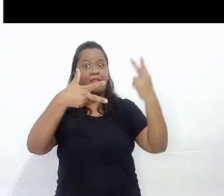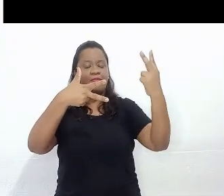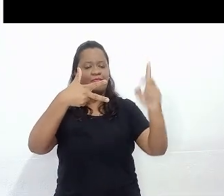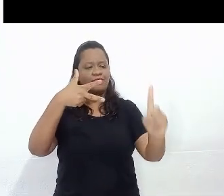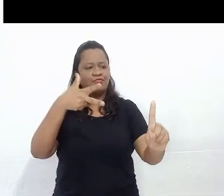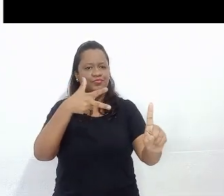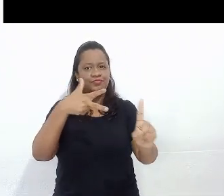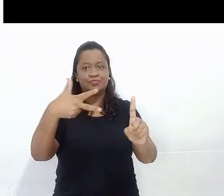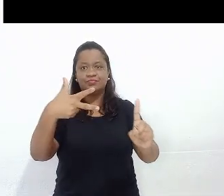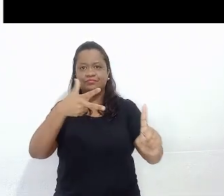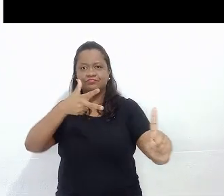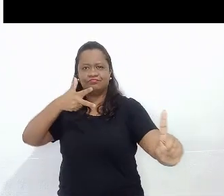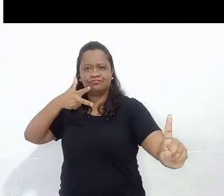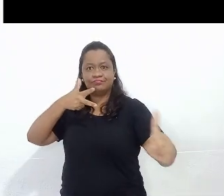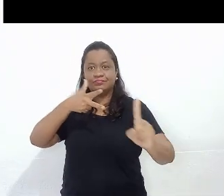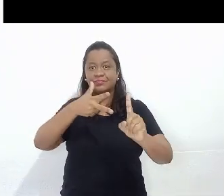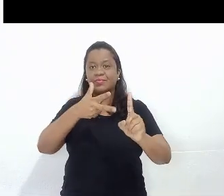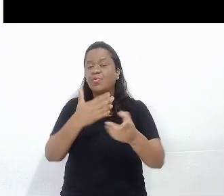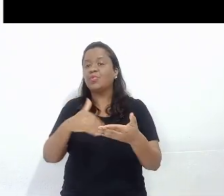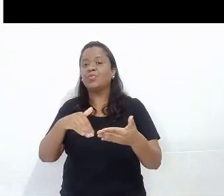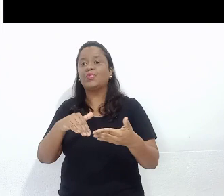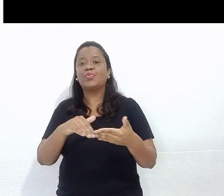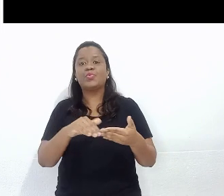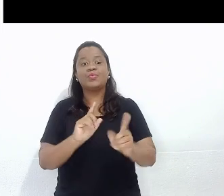vai. Tá? Tudo tem um porquê.